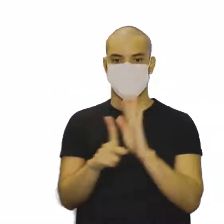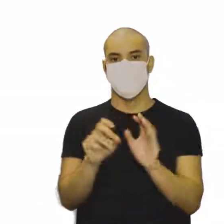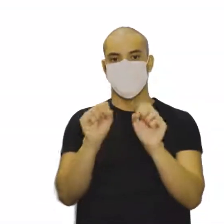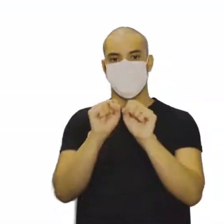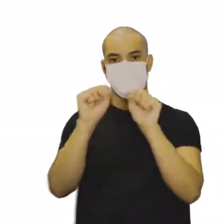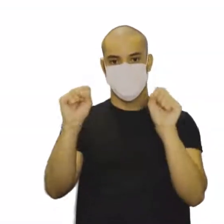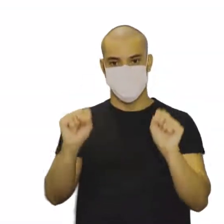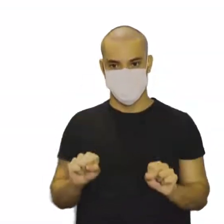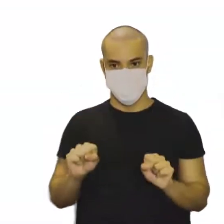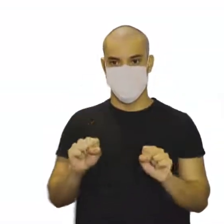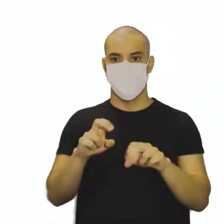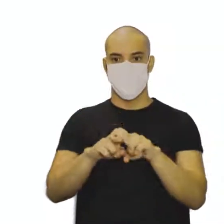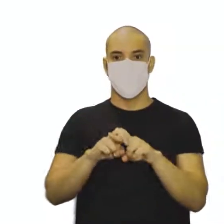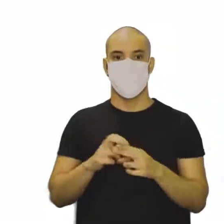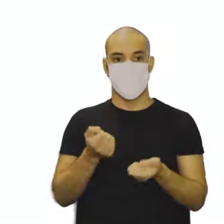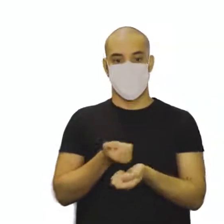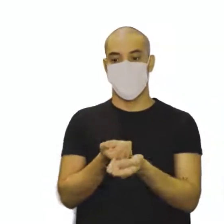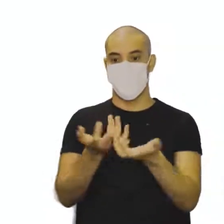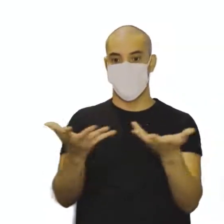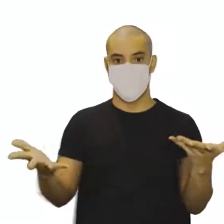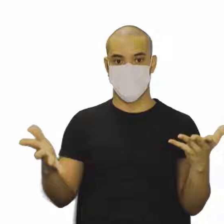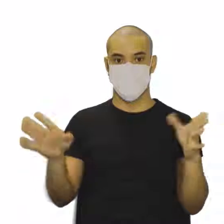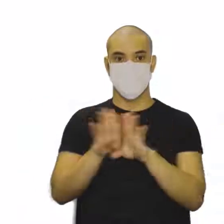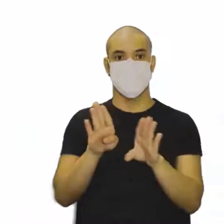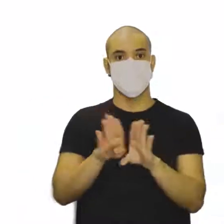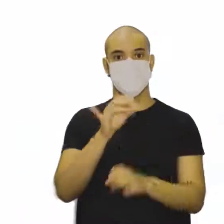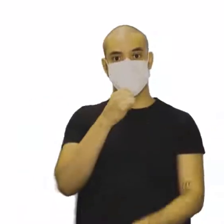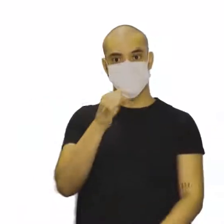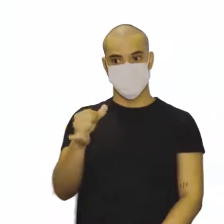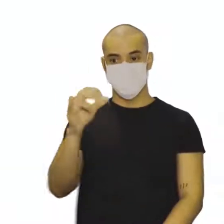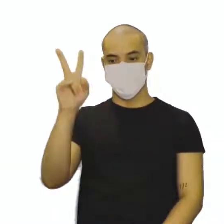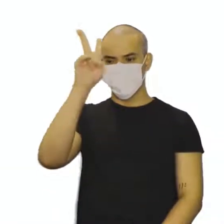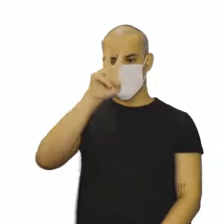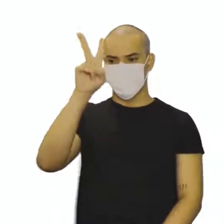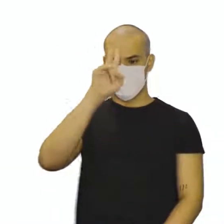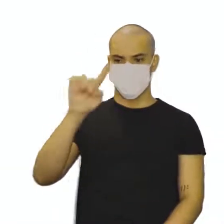de geração, transmissão e distribuição de energia.